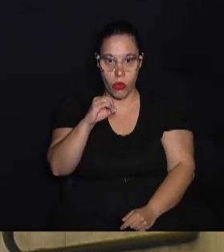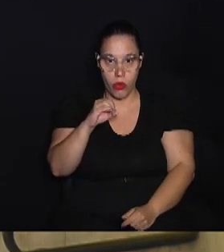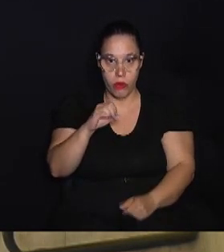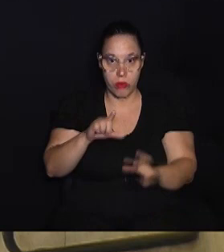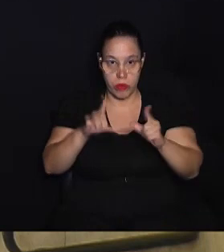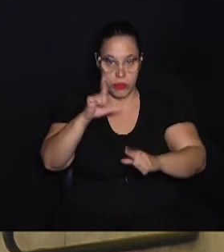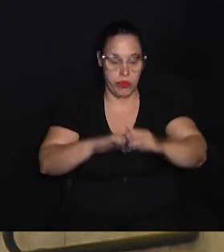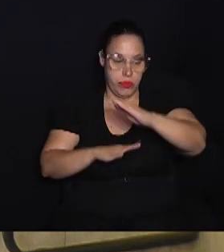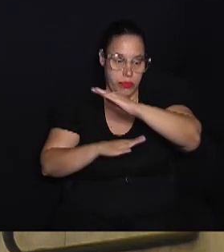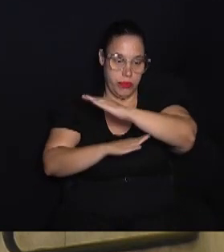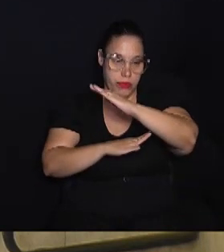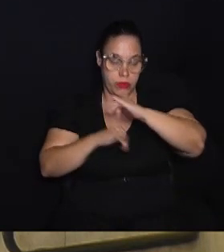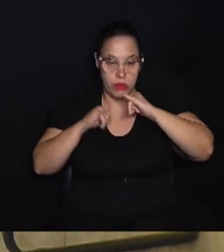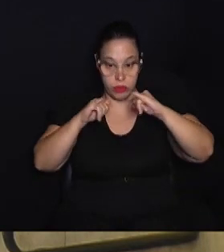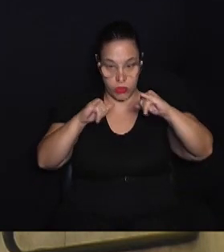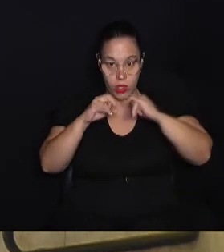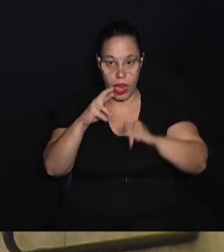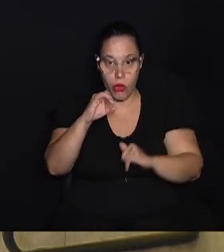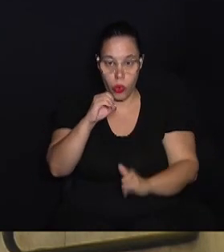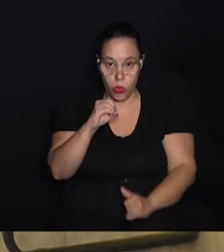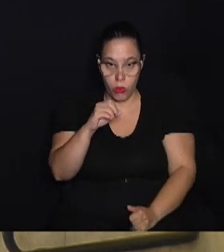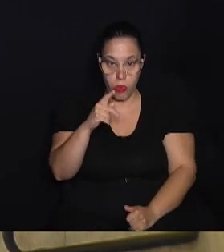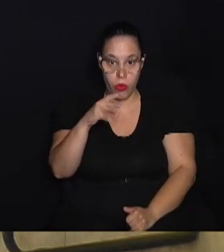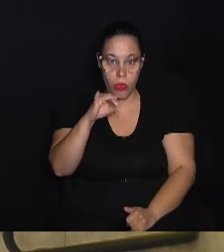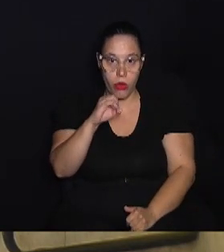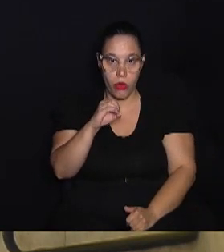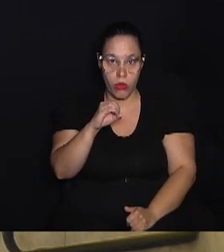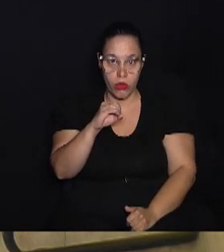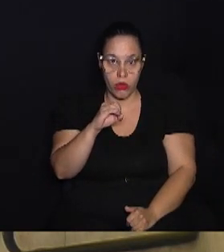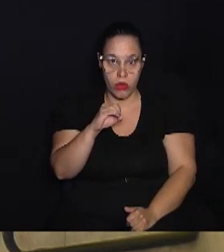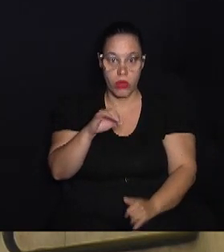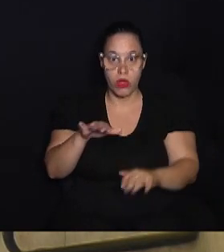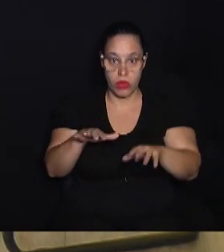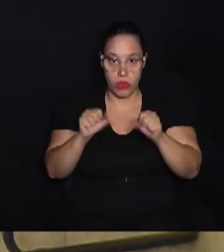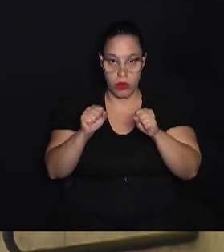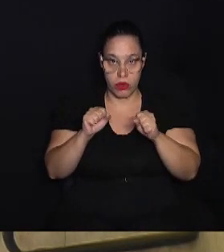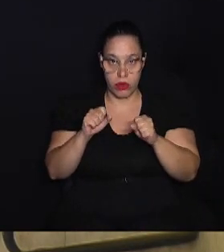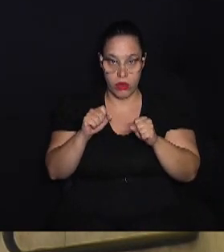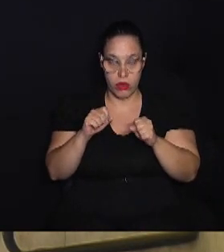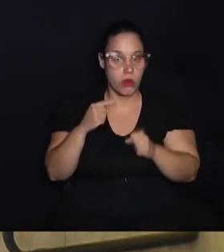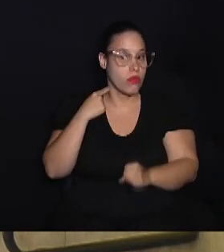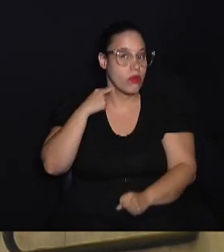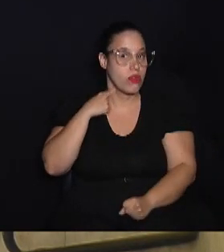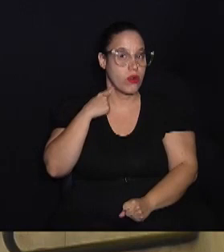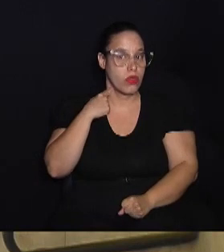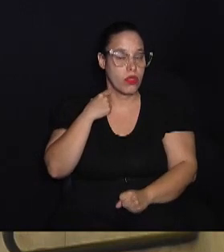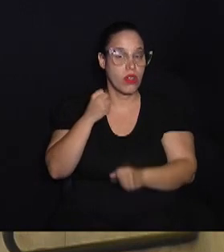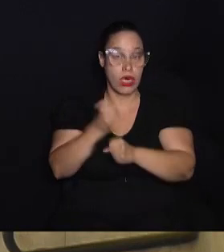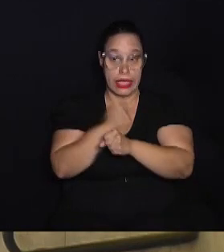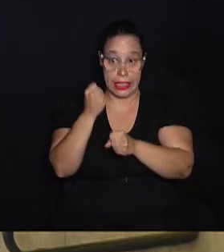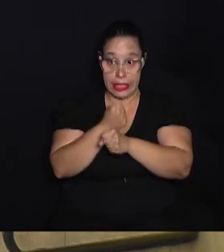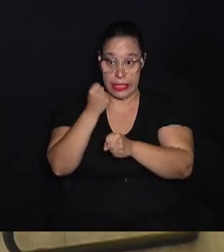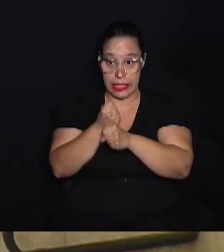várias reportagens sobre os ecopontos, que olha, eles recebem entulho de construções e